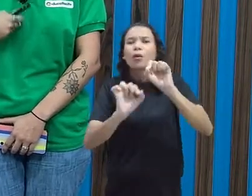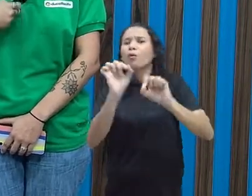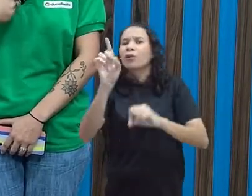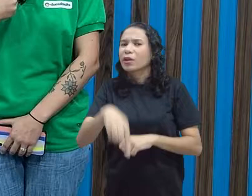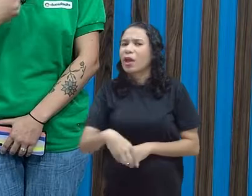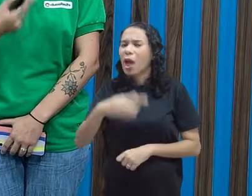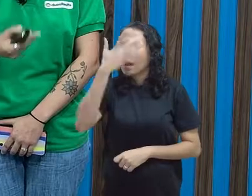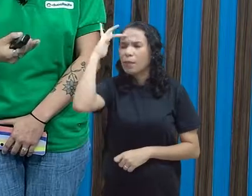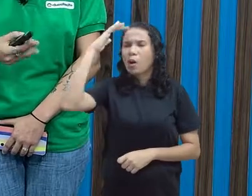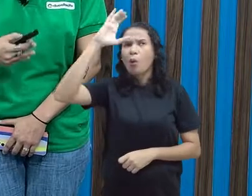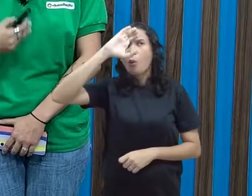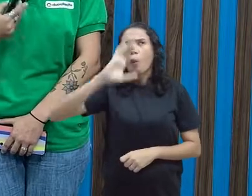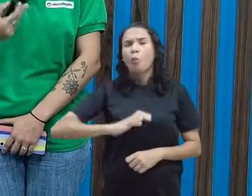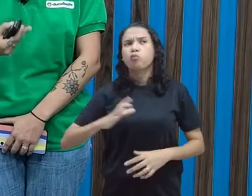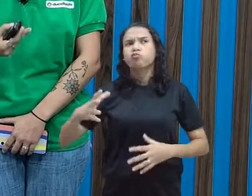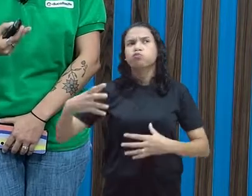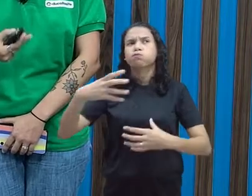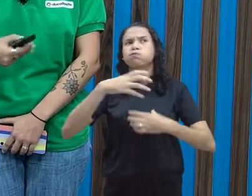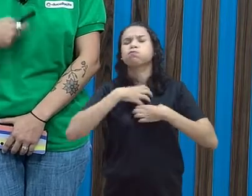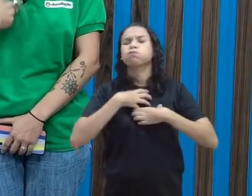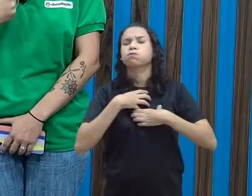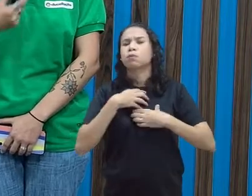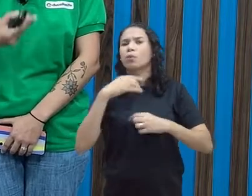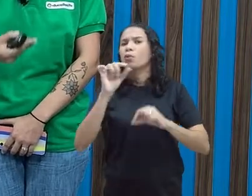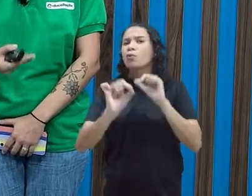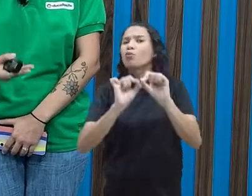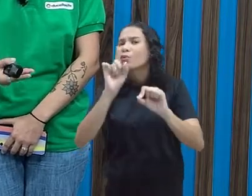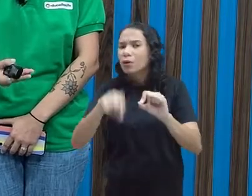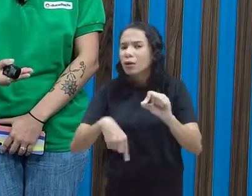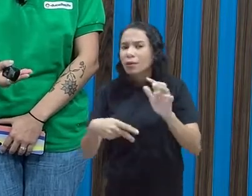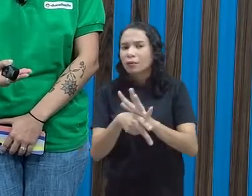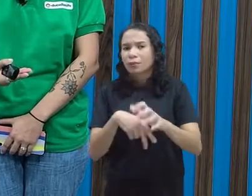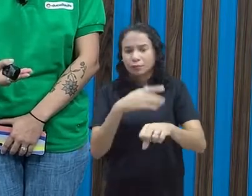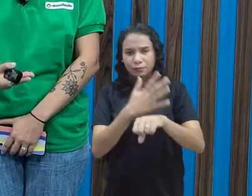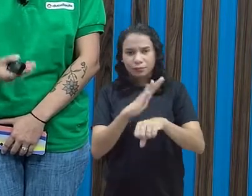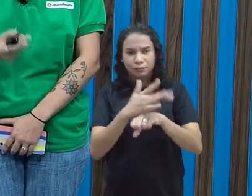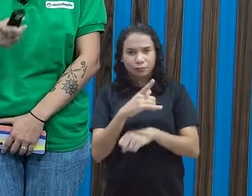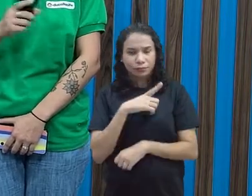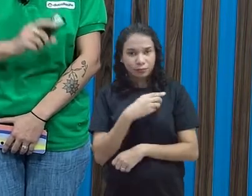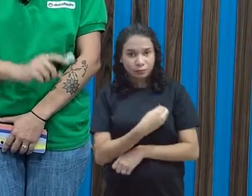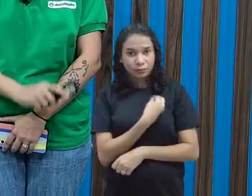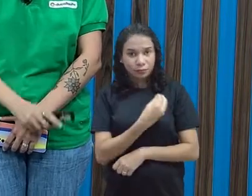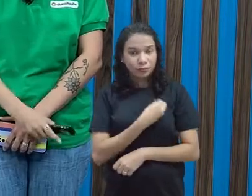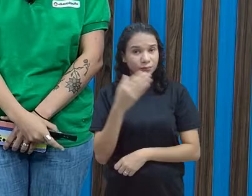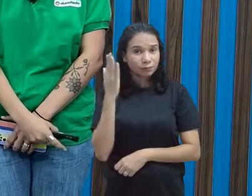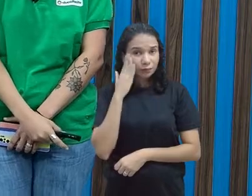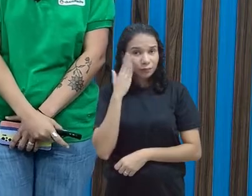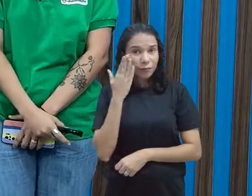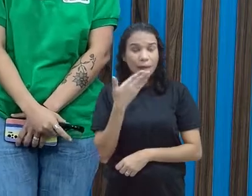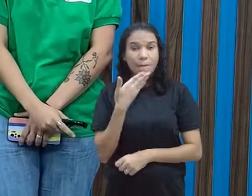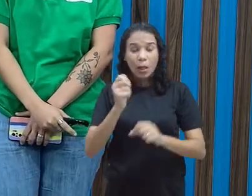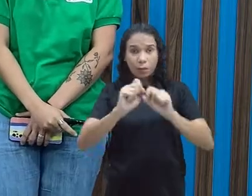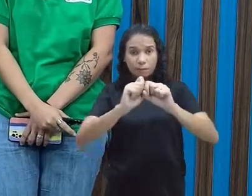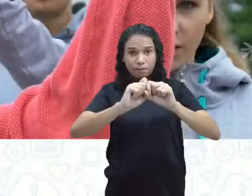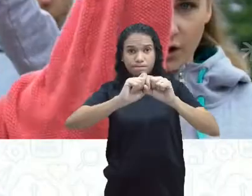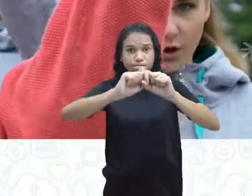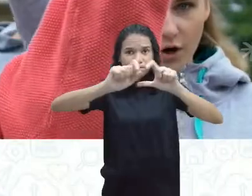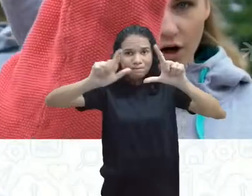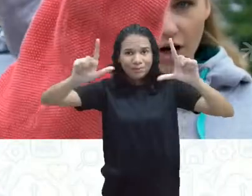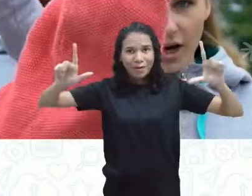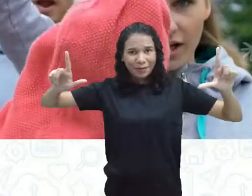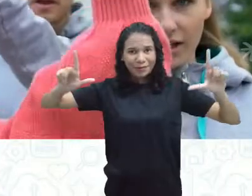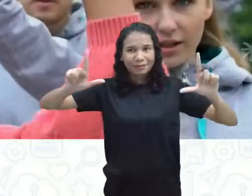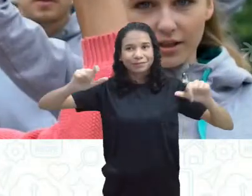de ser cidadão, cidadã? O que é esse exercício da cidadania? Vamos entender aí. Joga aí, Davinho, na